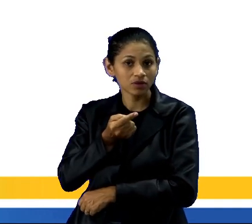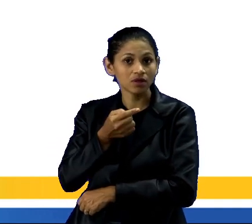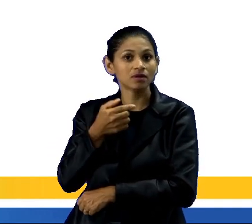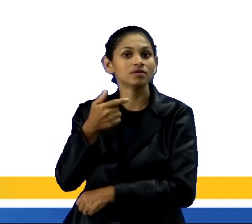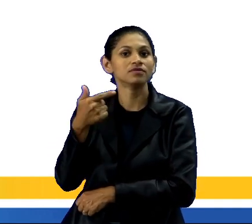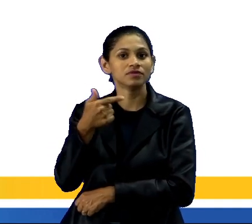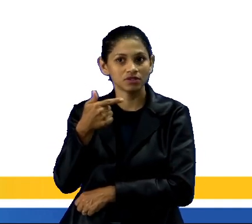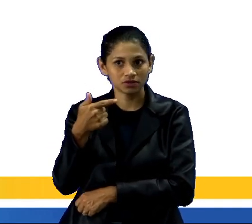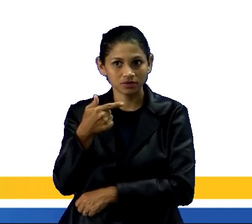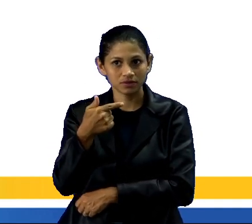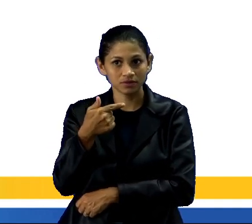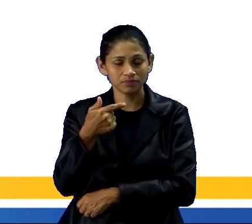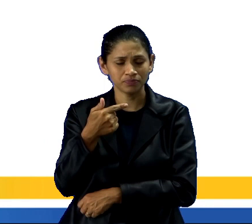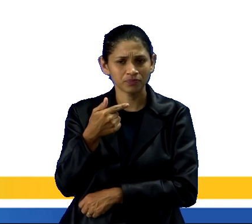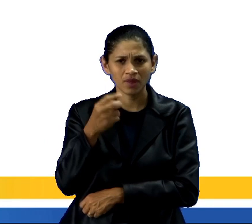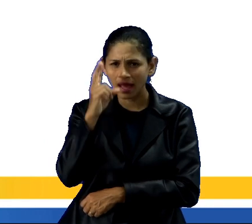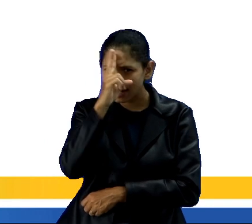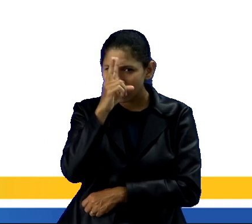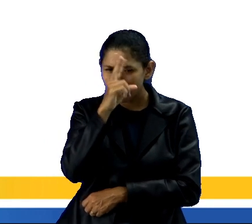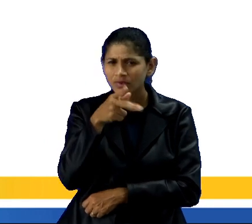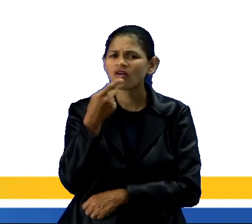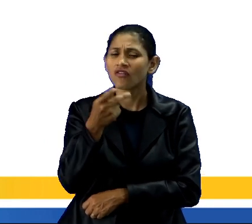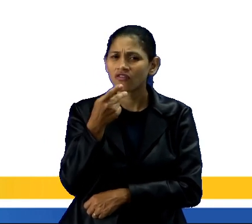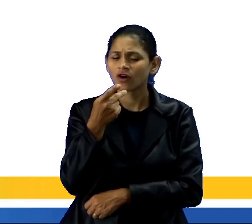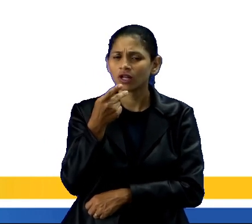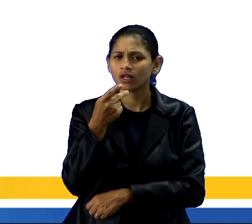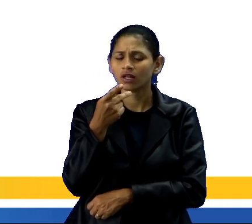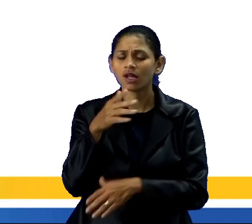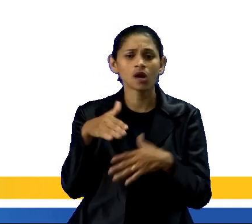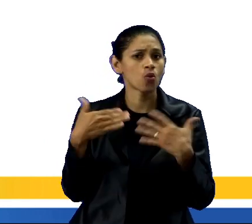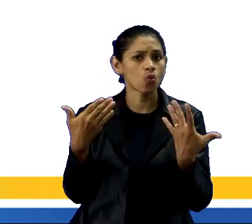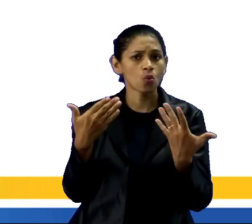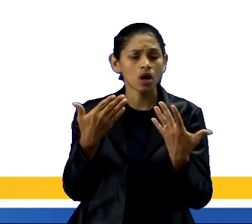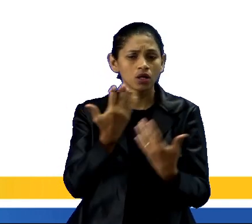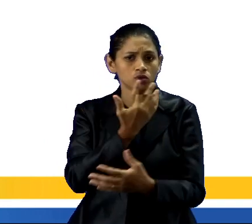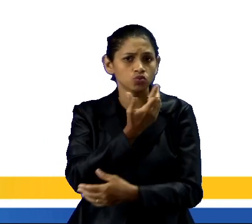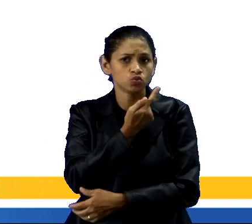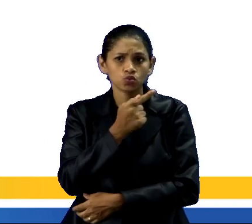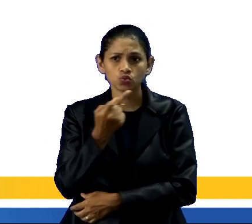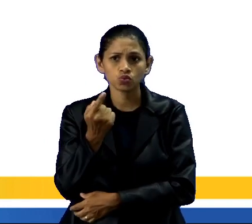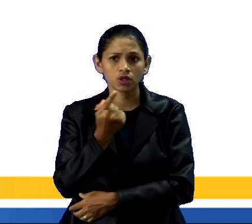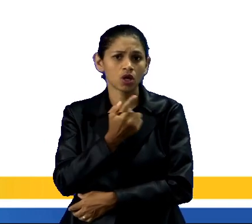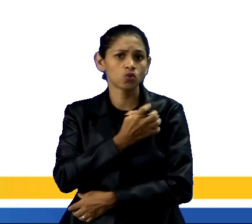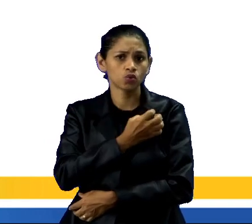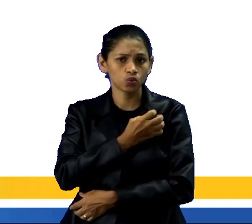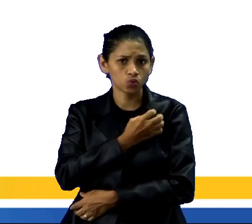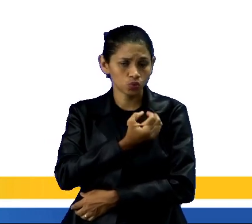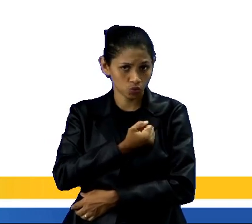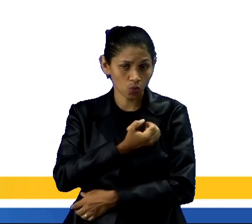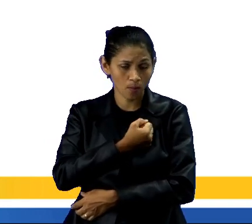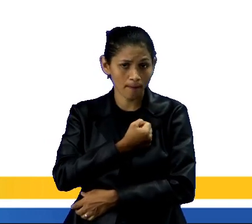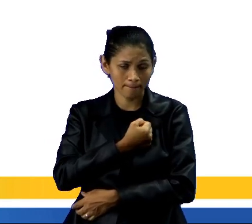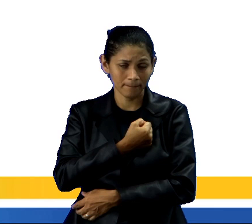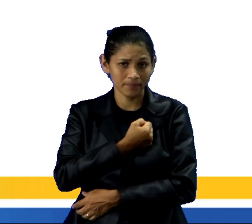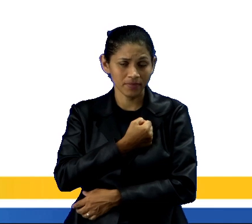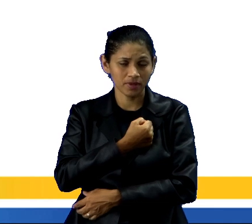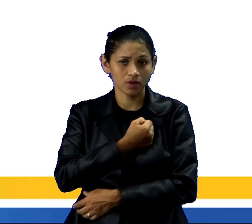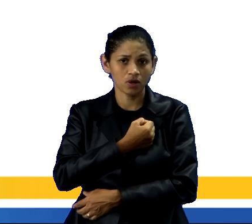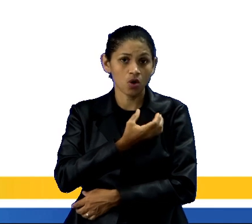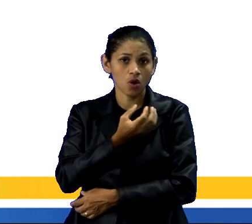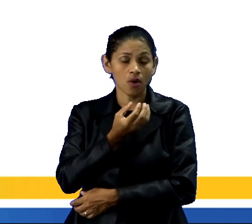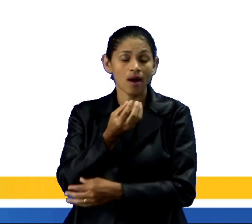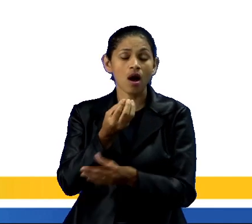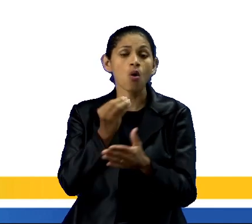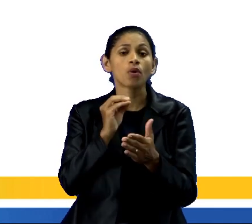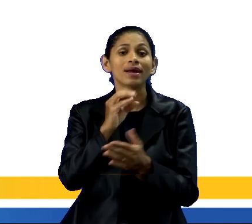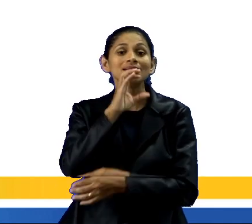para você na adição que quando uma casinha estiver descoberta é como se eu estivesse operando com zero? Exatamente. Então o